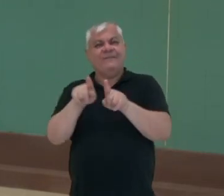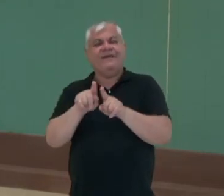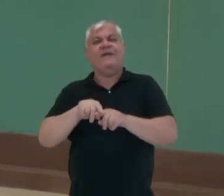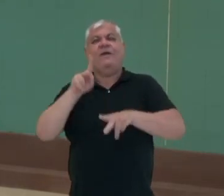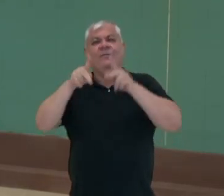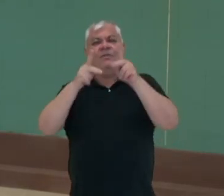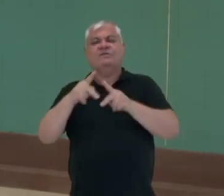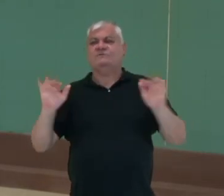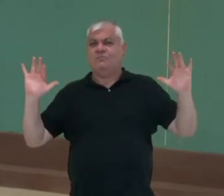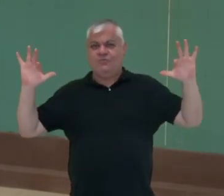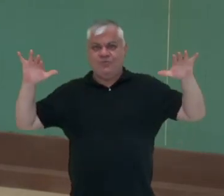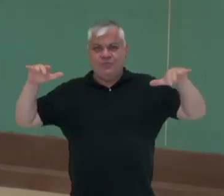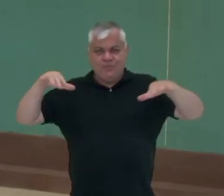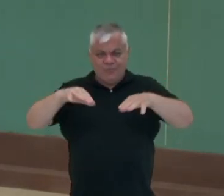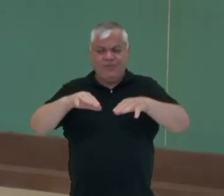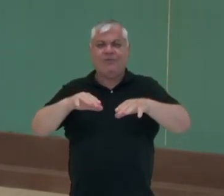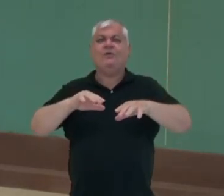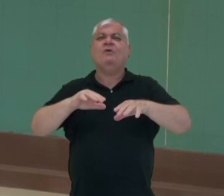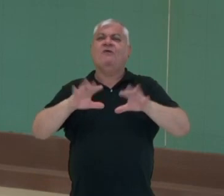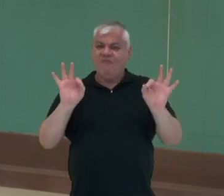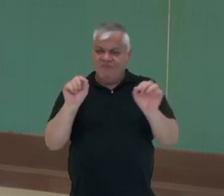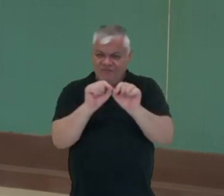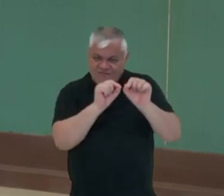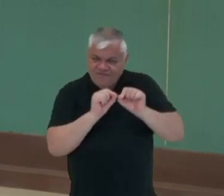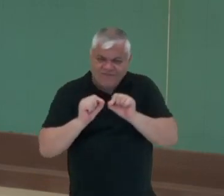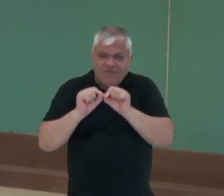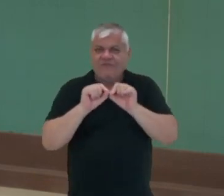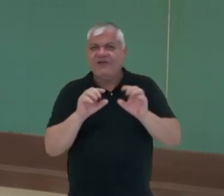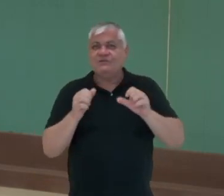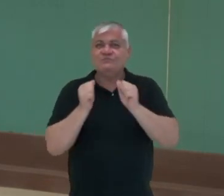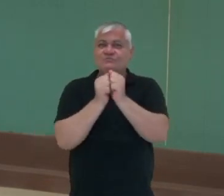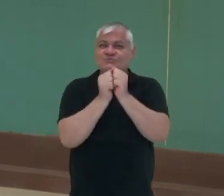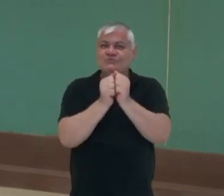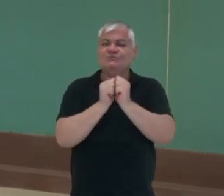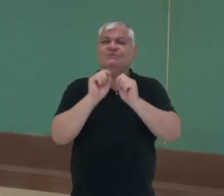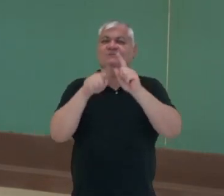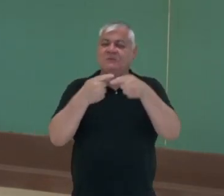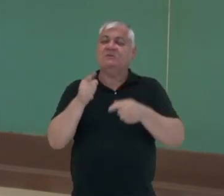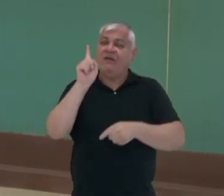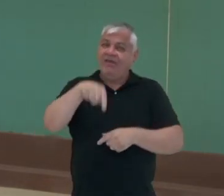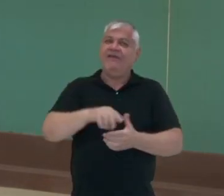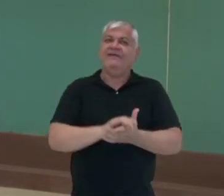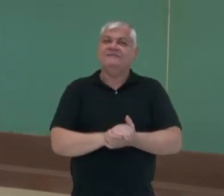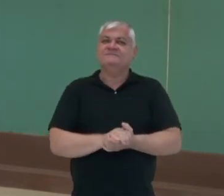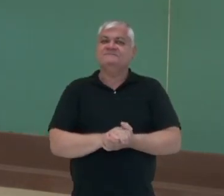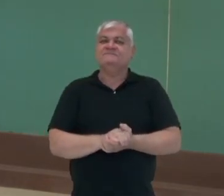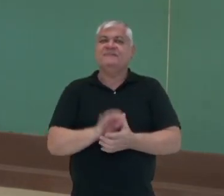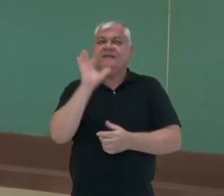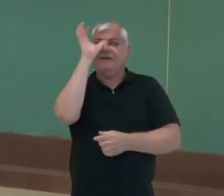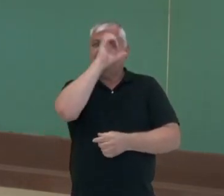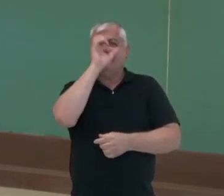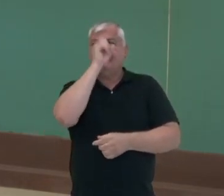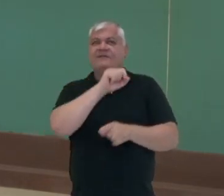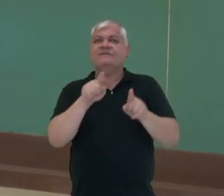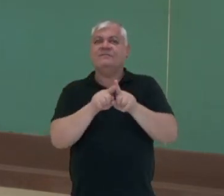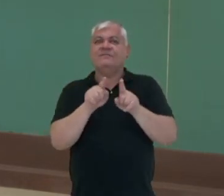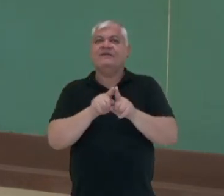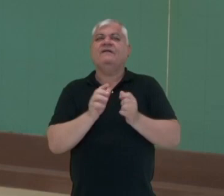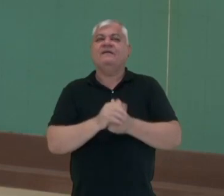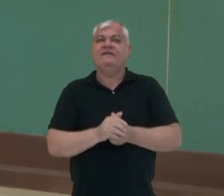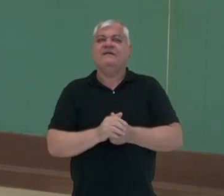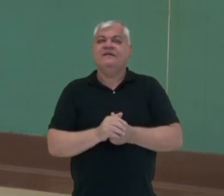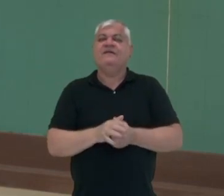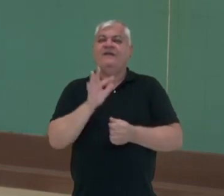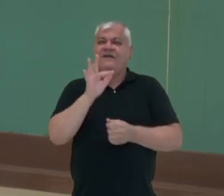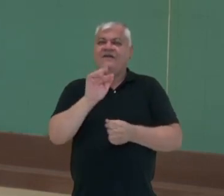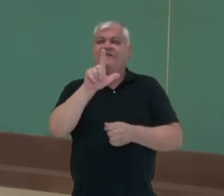ele começa a fazer parte da obra, ele constrói a obra junto com a pessoa que está fazendo essa obra. E nós vimos também a questão do flash mold, que o flash mold